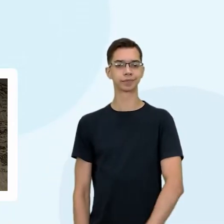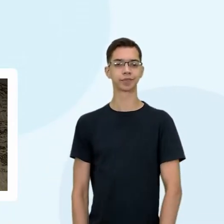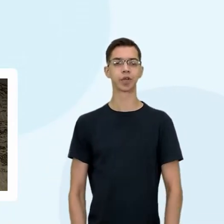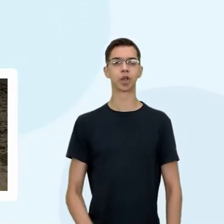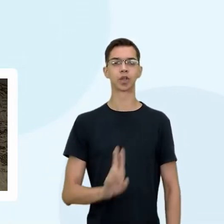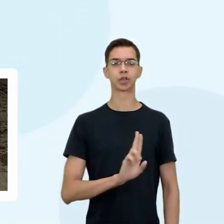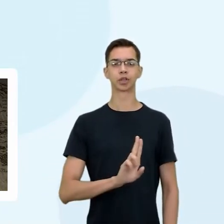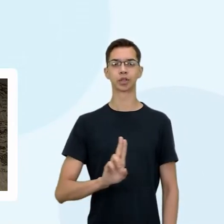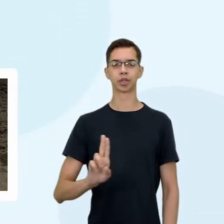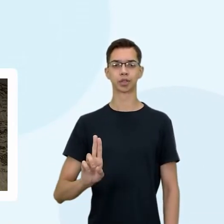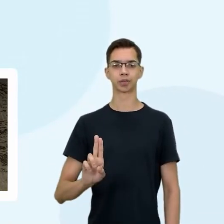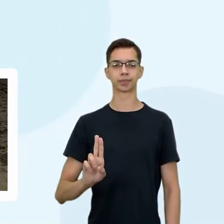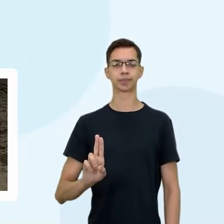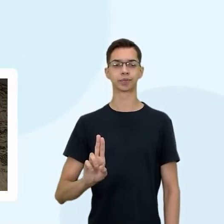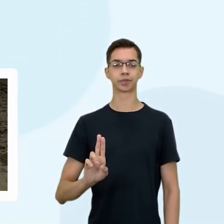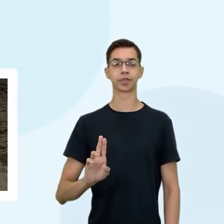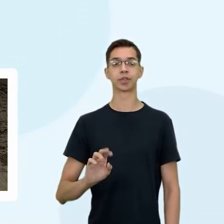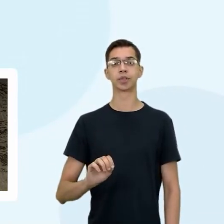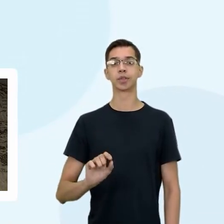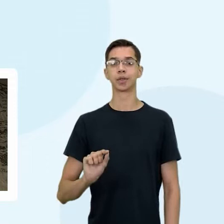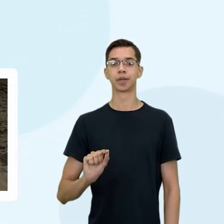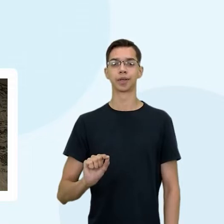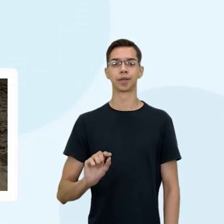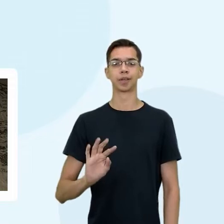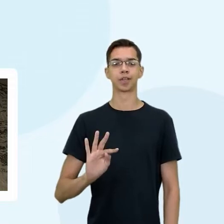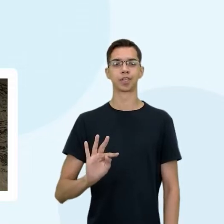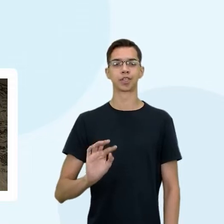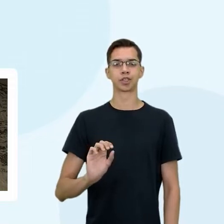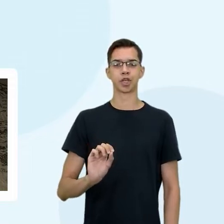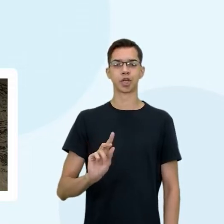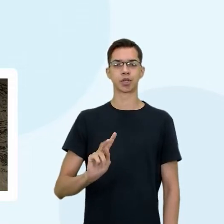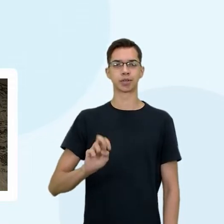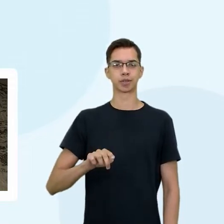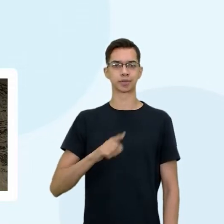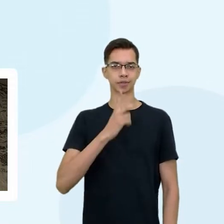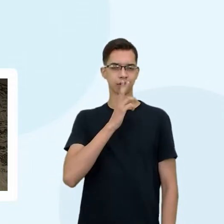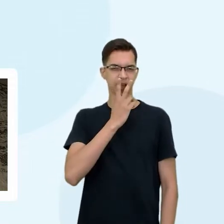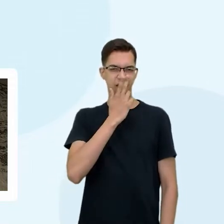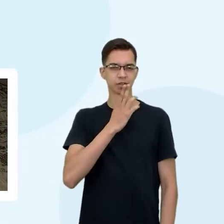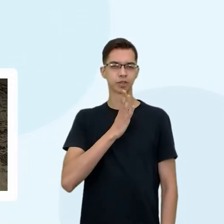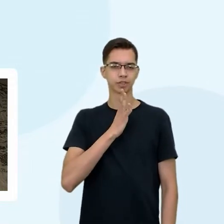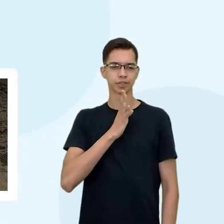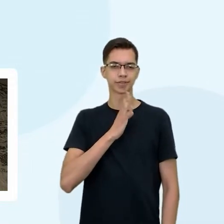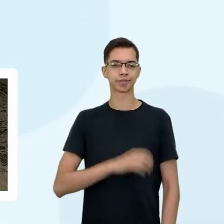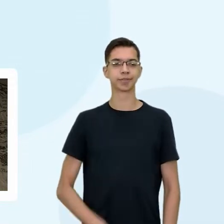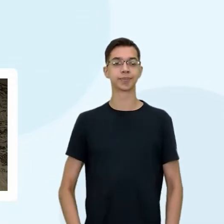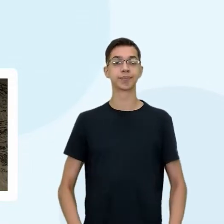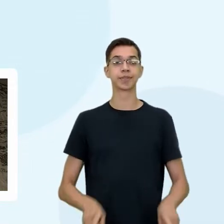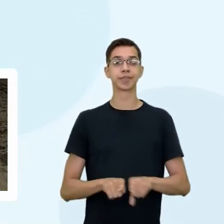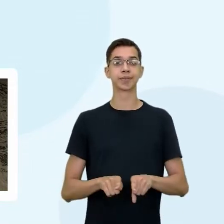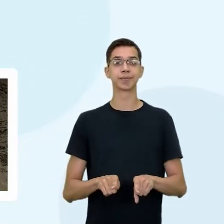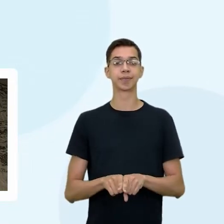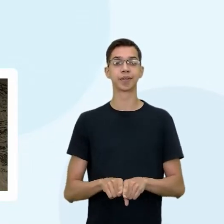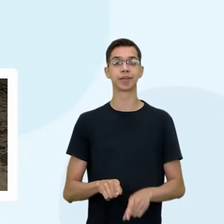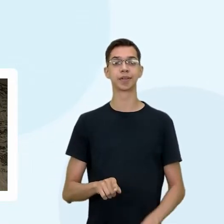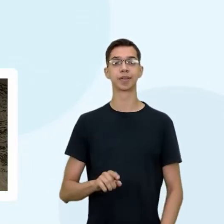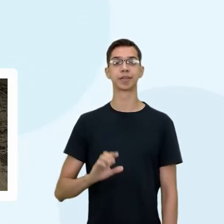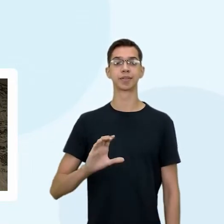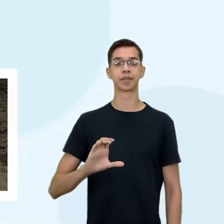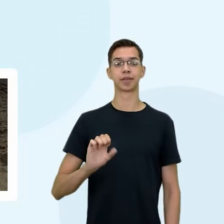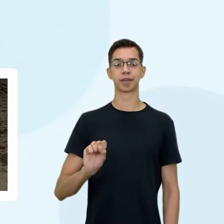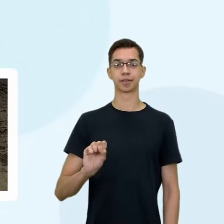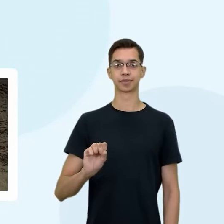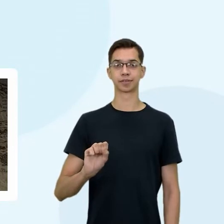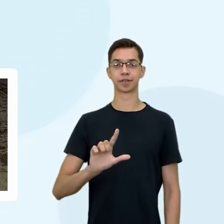Tolkien, né? Vocês devem conhecer o Tolkien, o anel já está dando uma dica. Tem o C.S. Lewis, que vocês também conhecem, a história